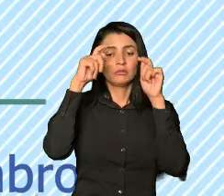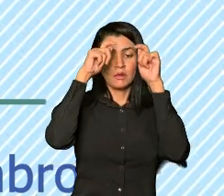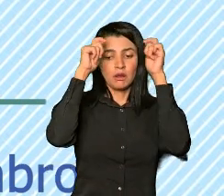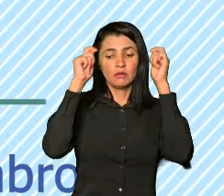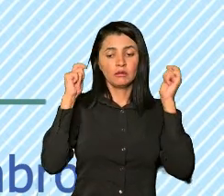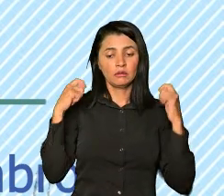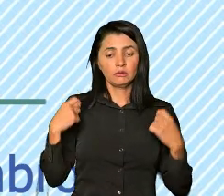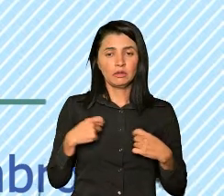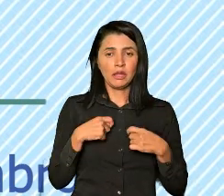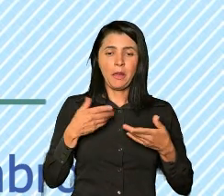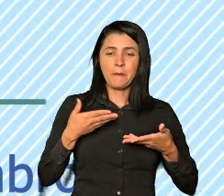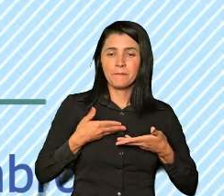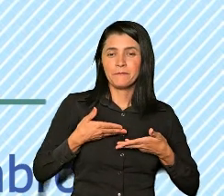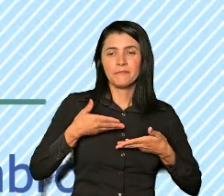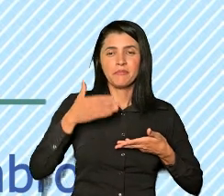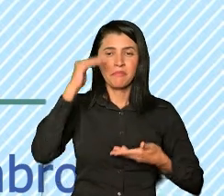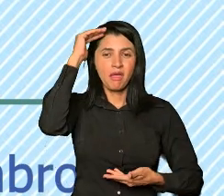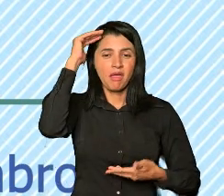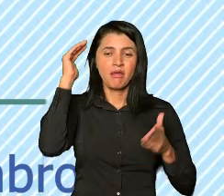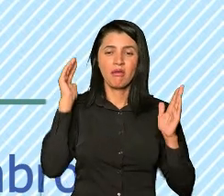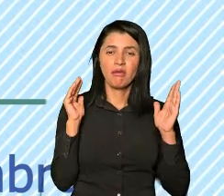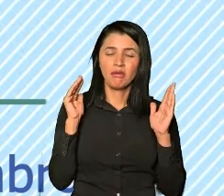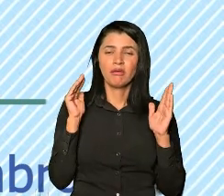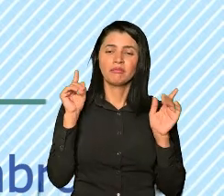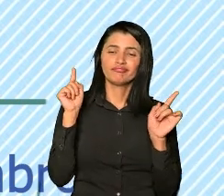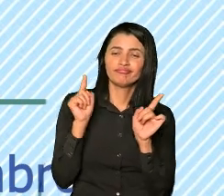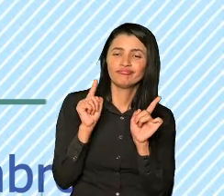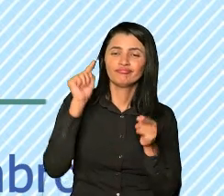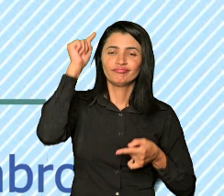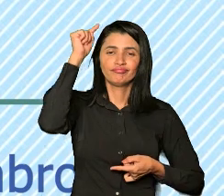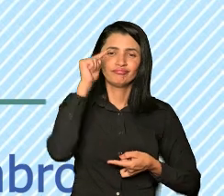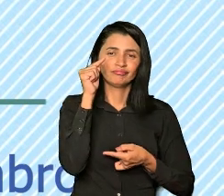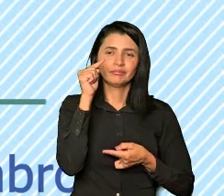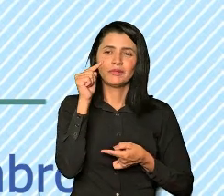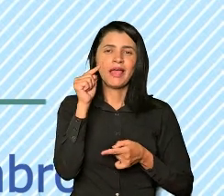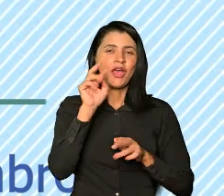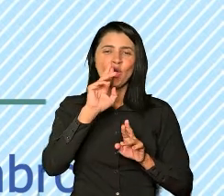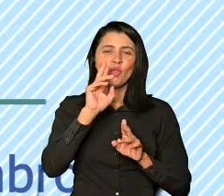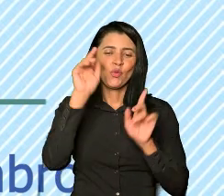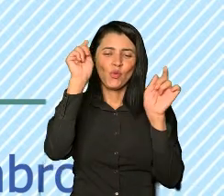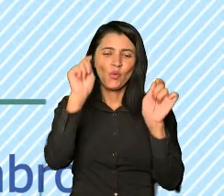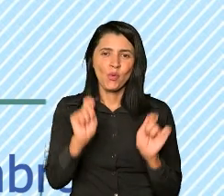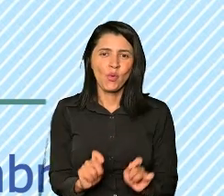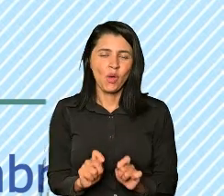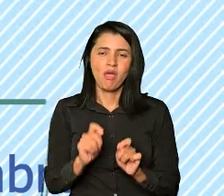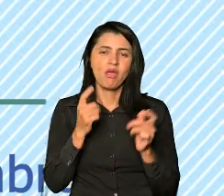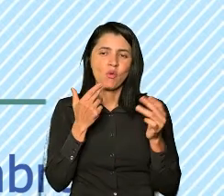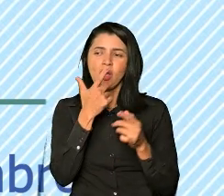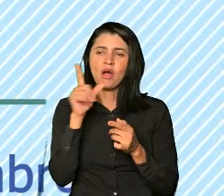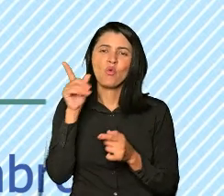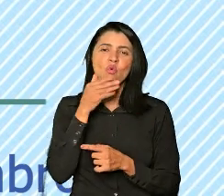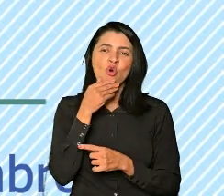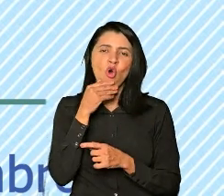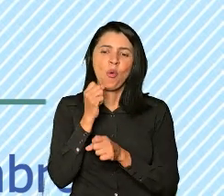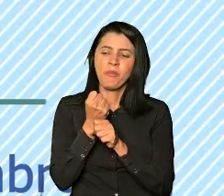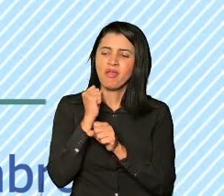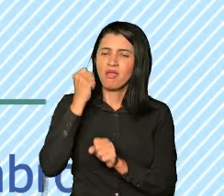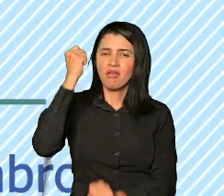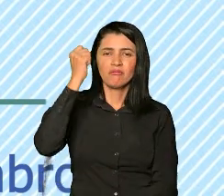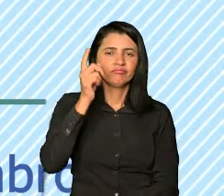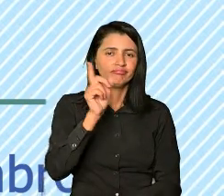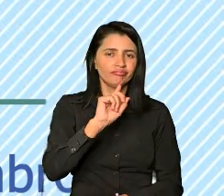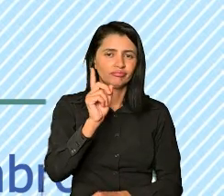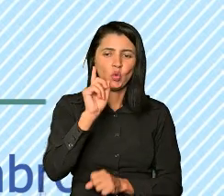de uma pequena, de pequena proporção, não é um monumento como dedicado às figuras masculinas.